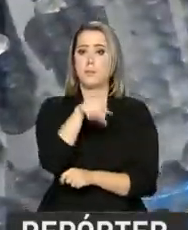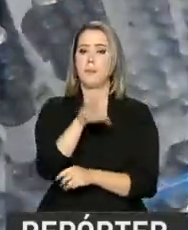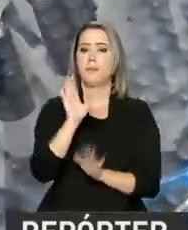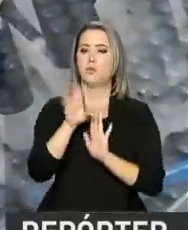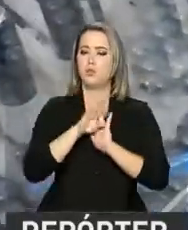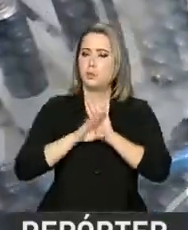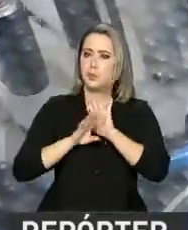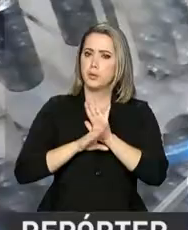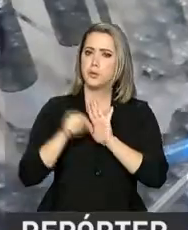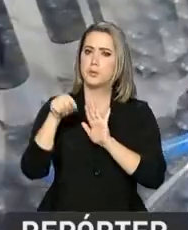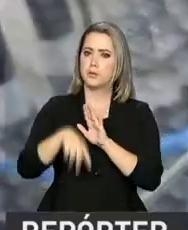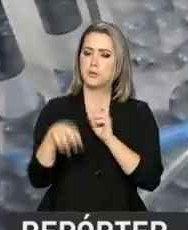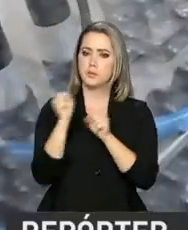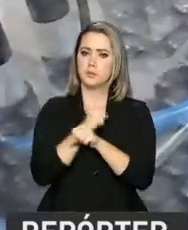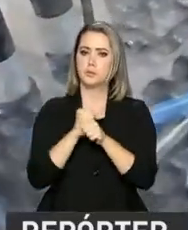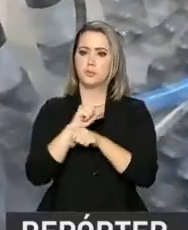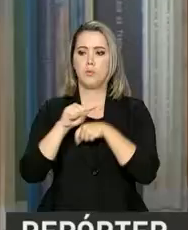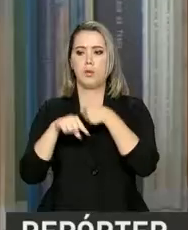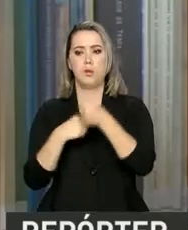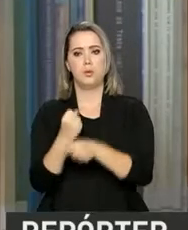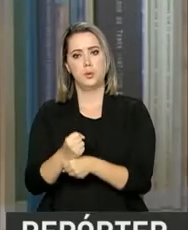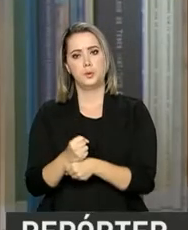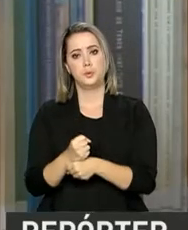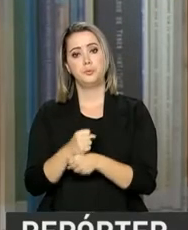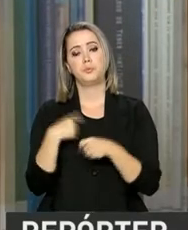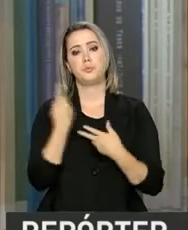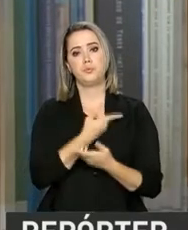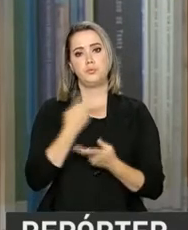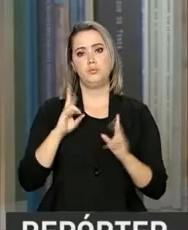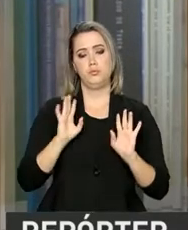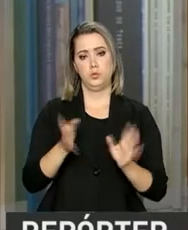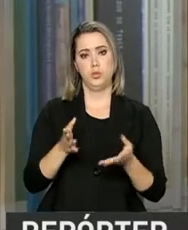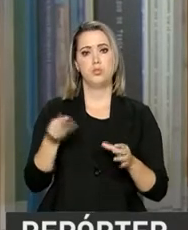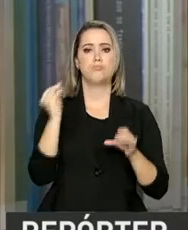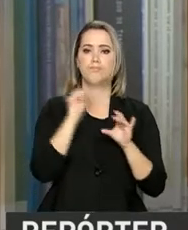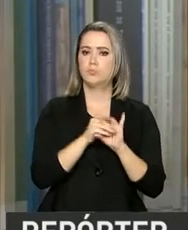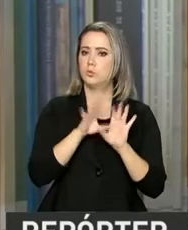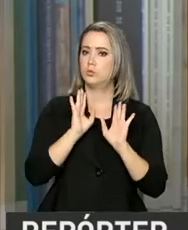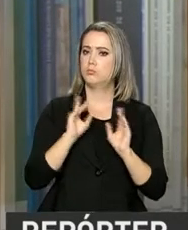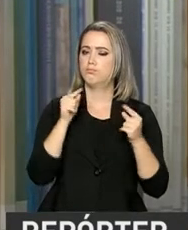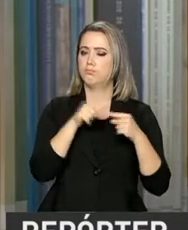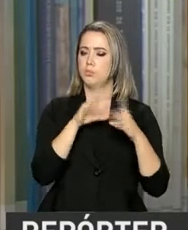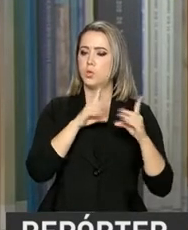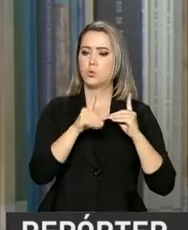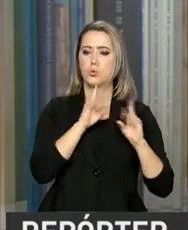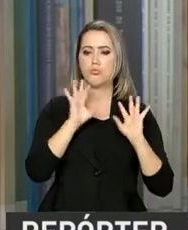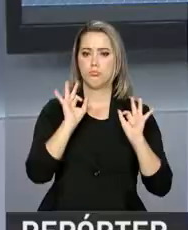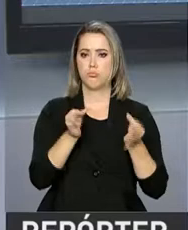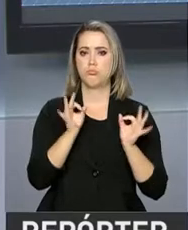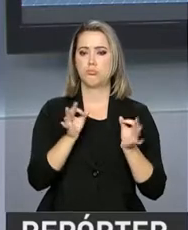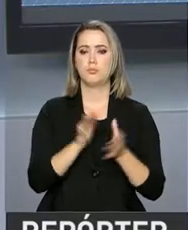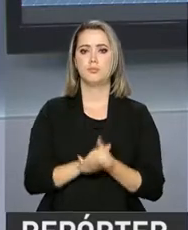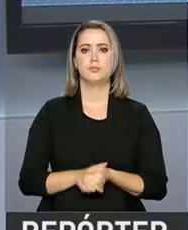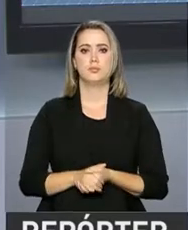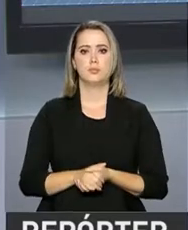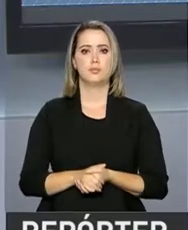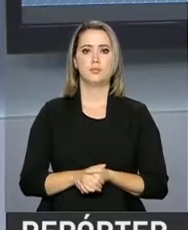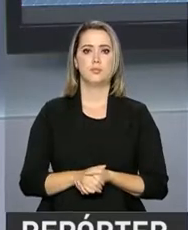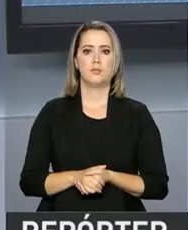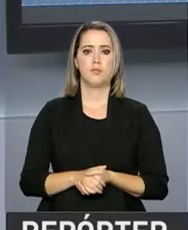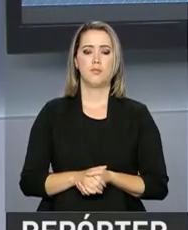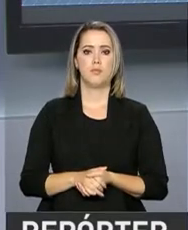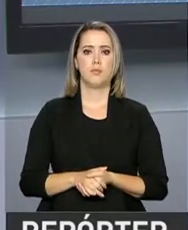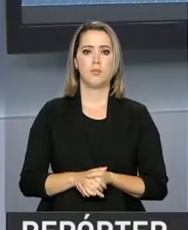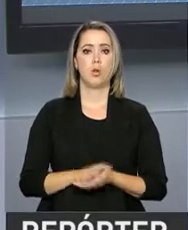de bacias até o final do ano e no ano que vem então isso está bem é discutido está resolvido foi